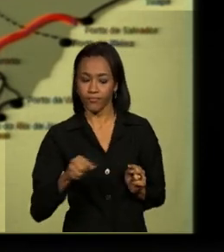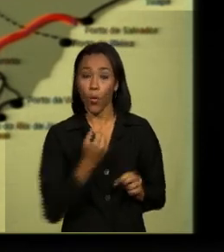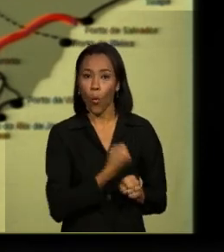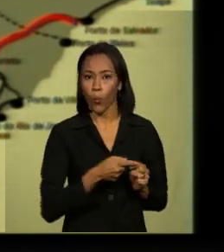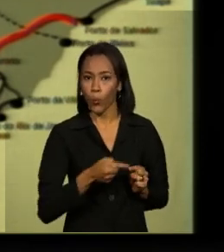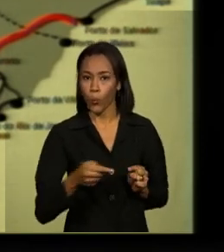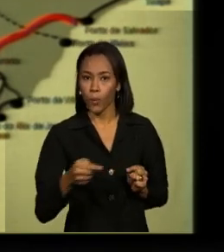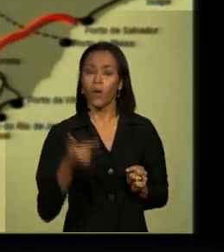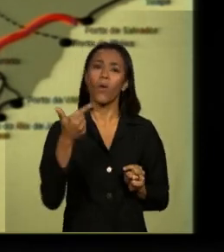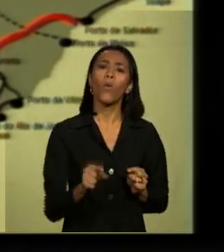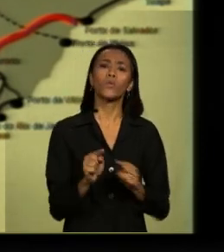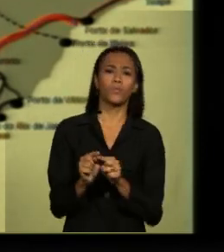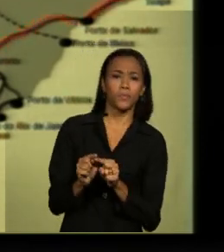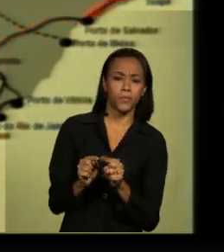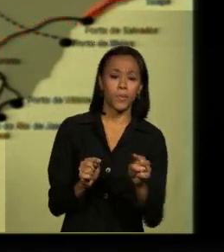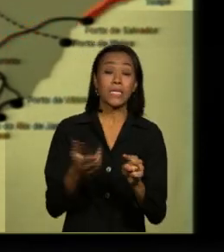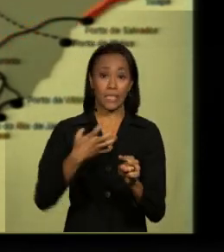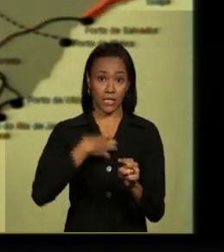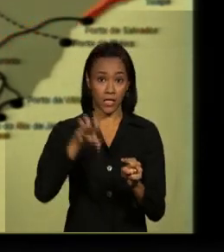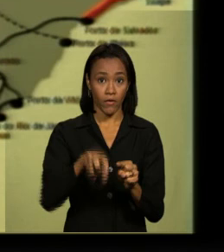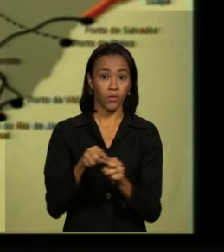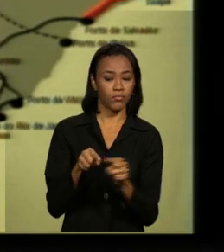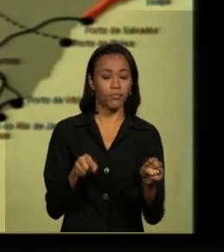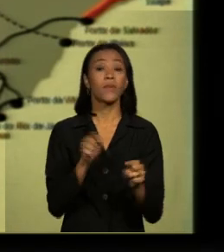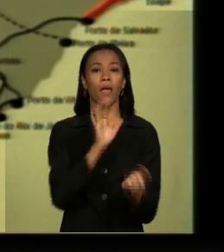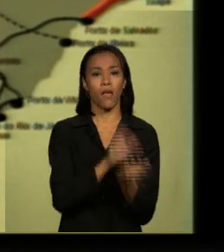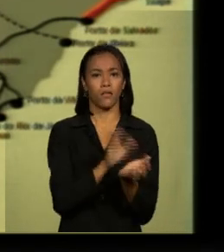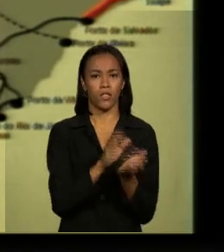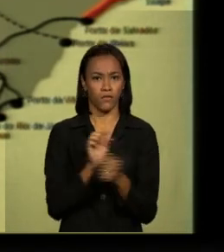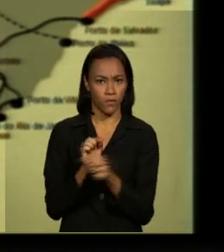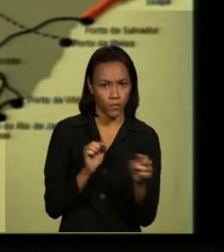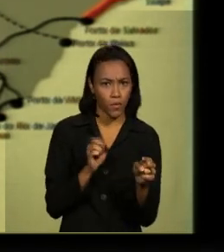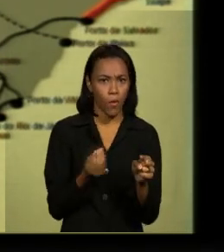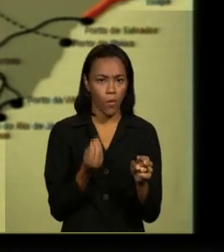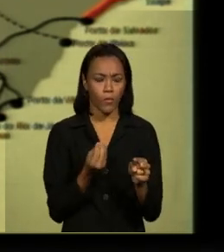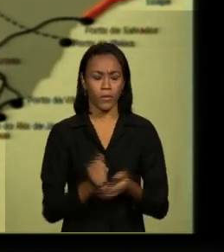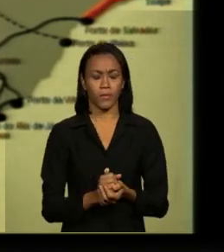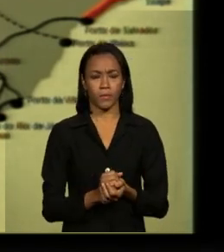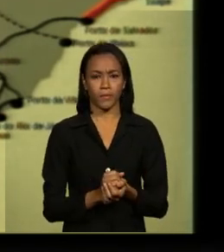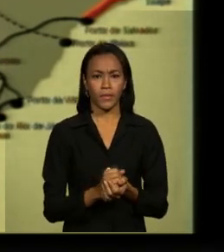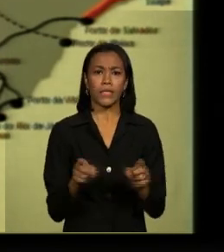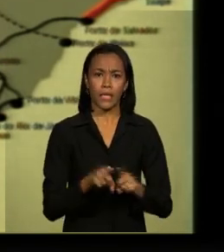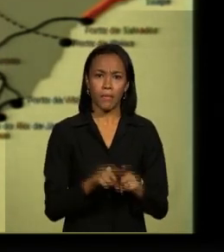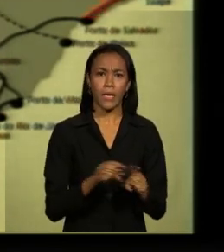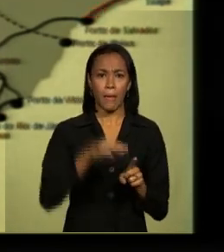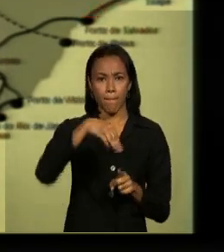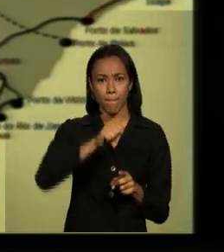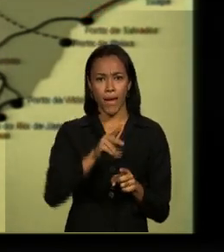e o segmento Ferroviário entre Salvador e Recife e a ligação entre